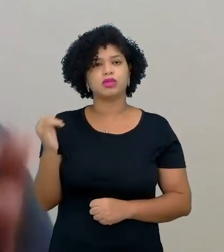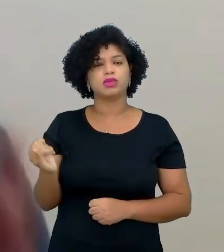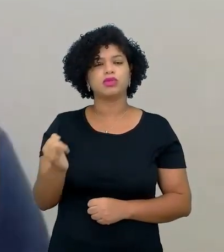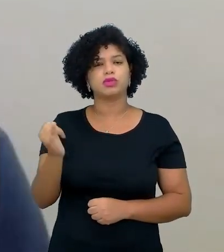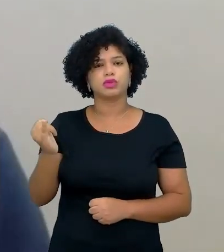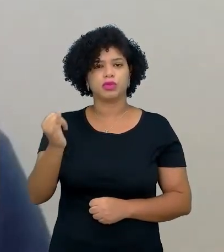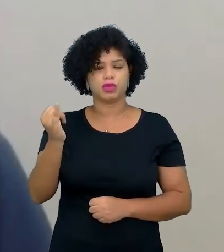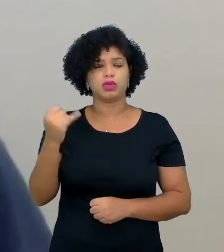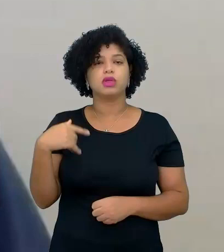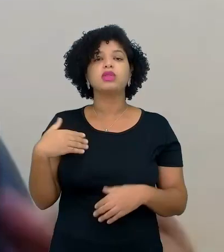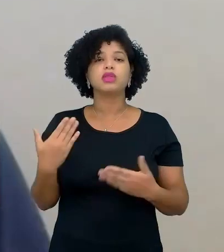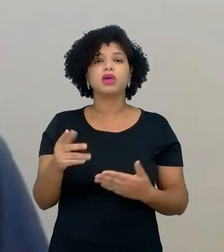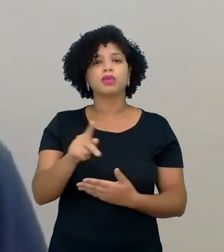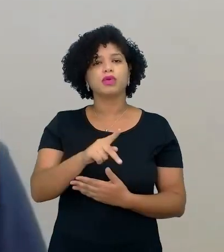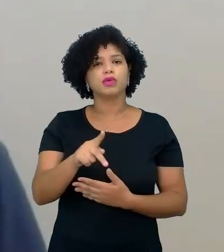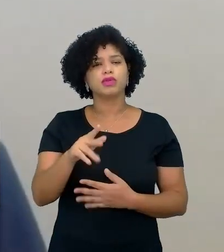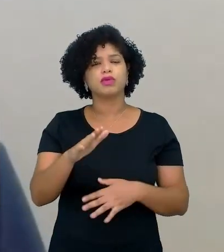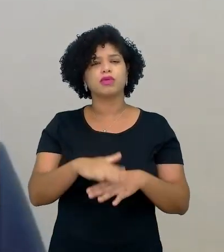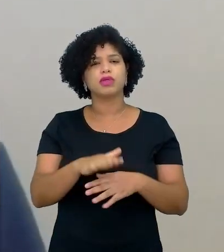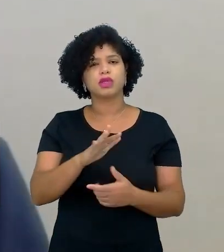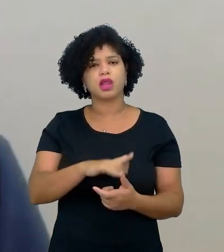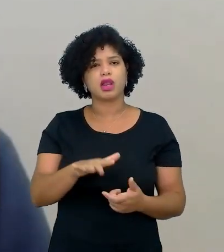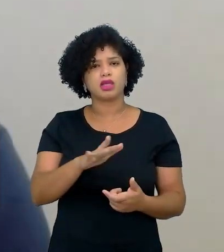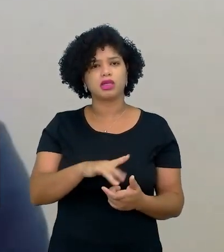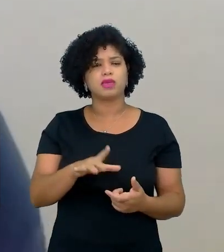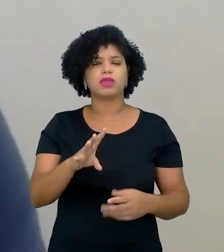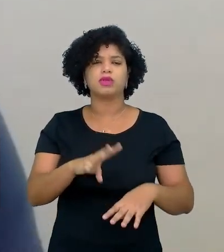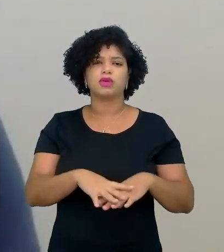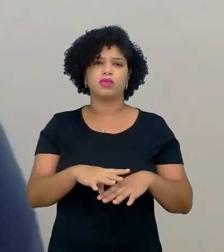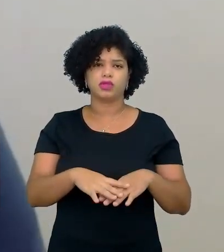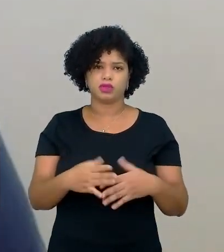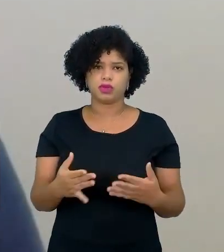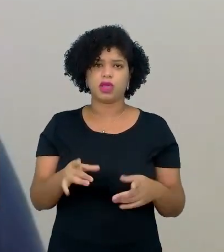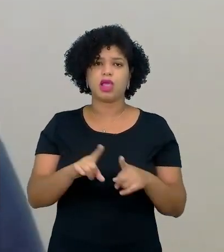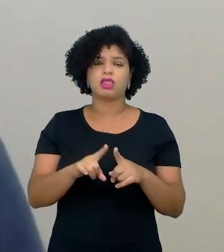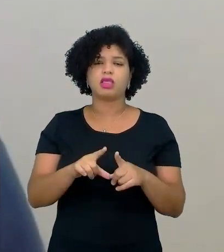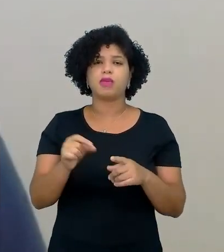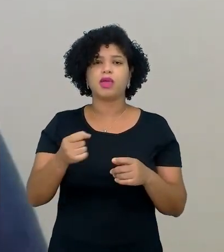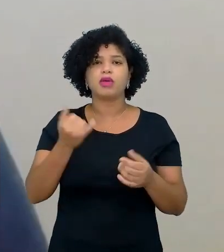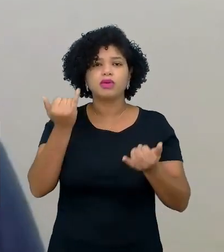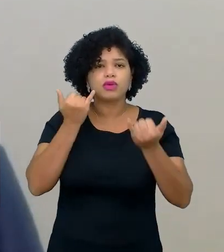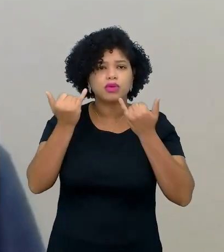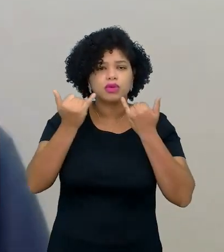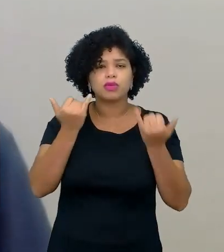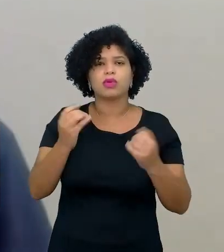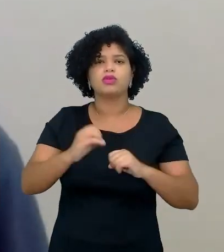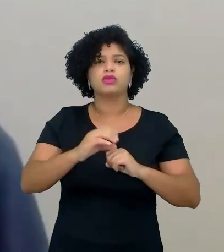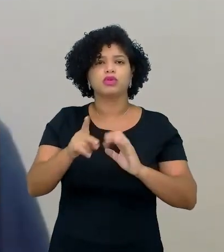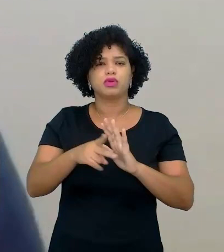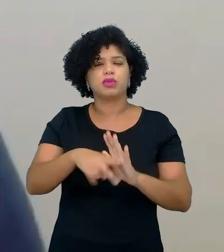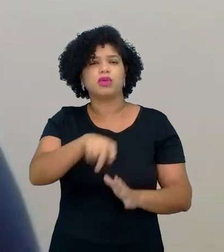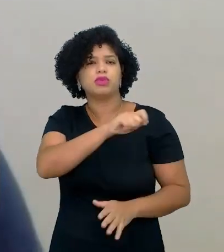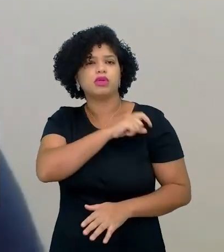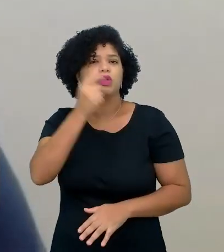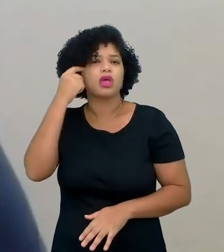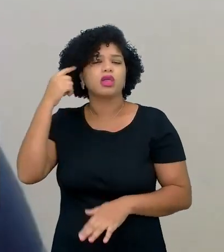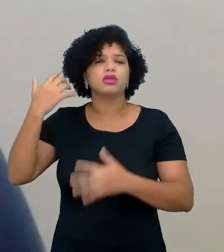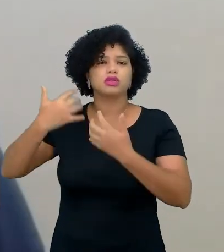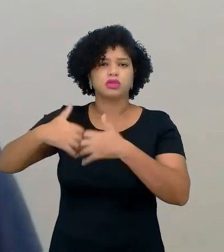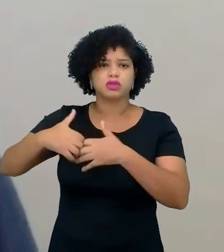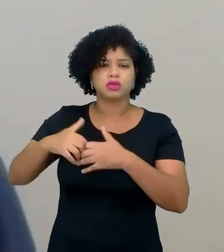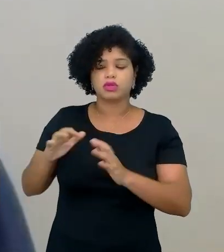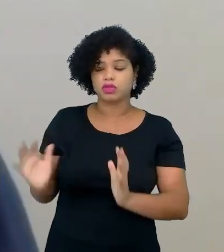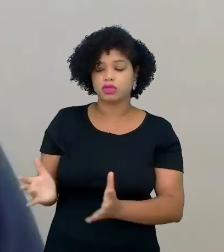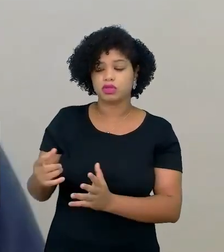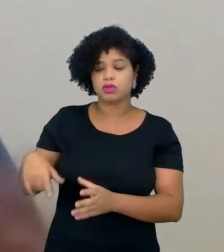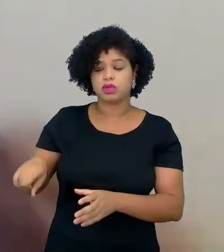Então, professor, trabalhe com esse letramento matemático, trabalhe com os levantamentos de conhecimentos dos alunos, reflita um pouco mais com eles